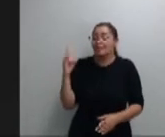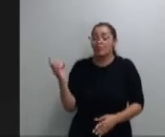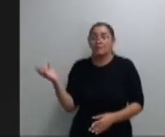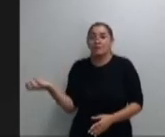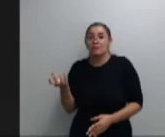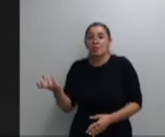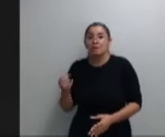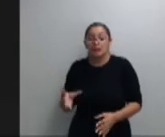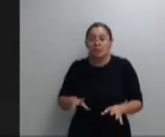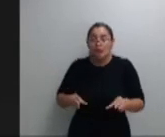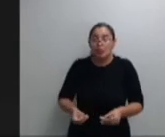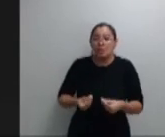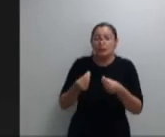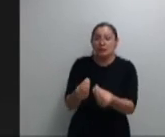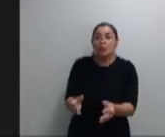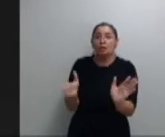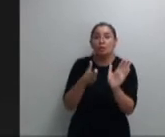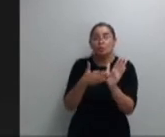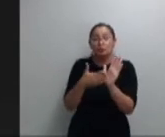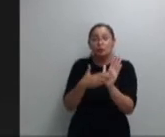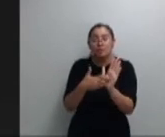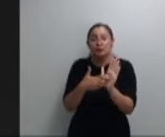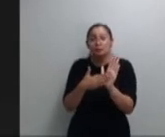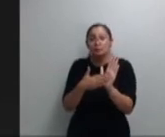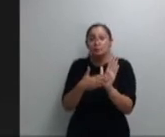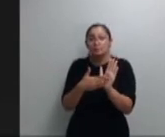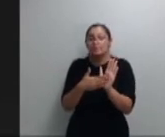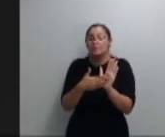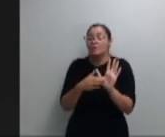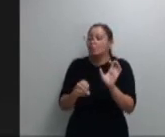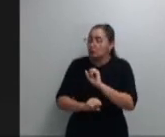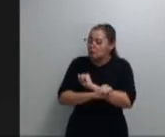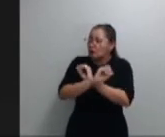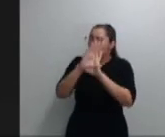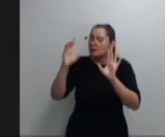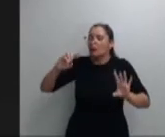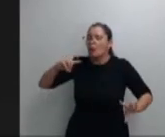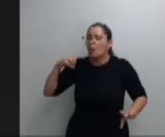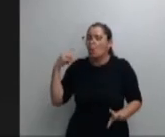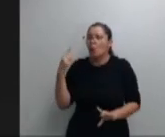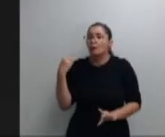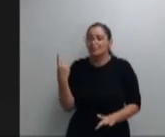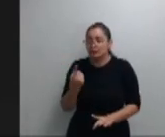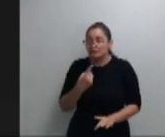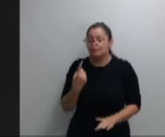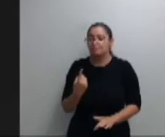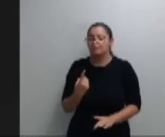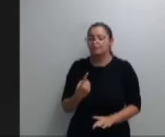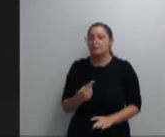e volto a dizer eu quero deixar isso bem claro para os ilustres advogados e para as partes também que sei que estão acompanhando